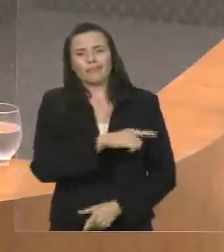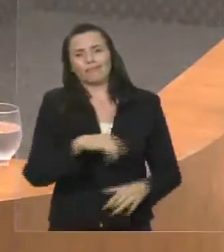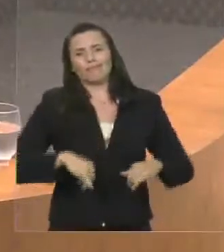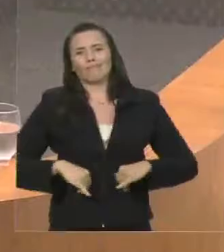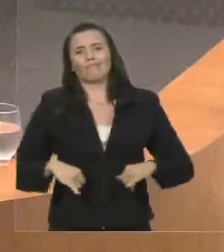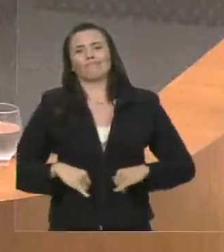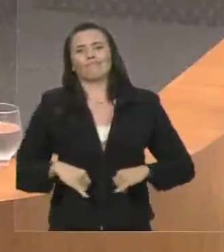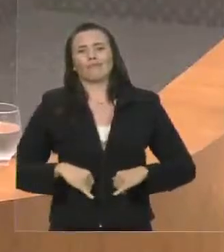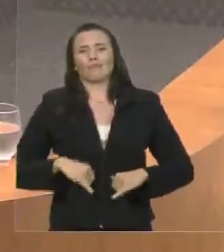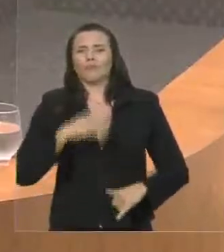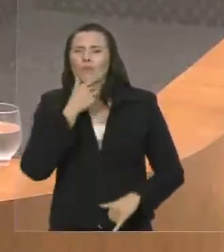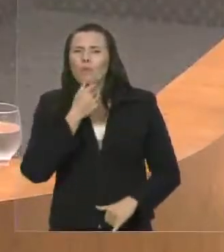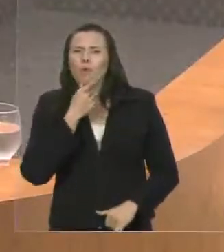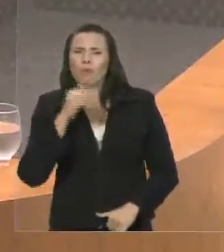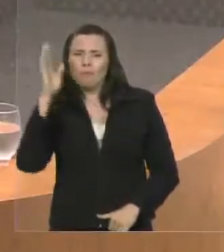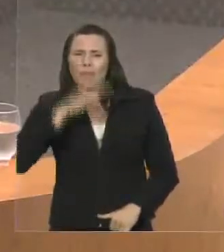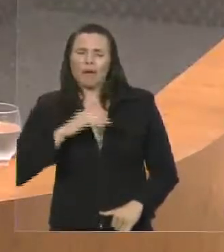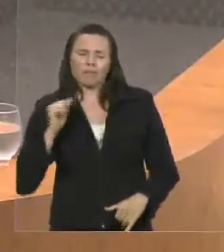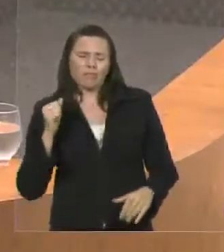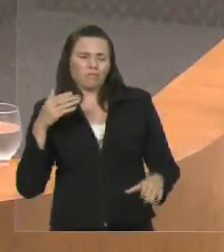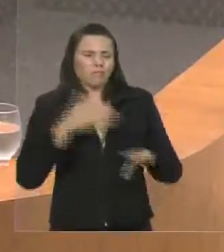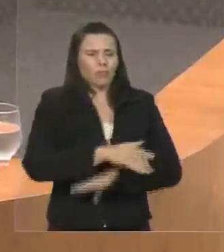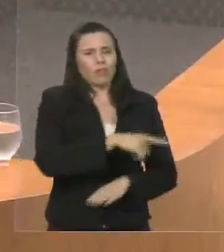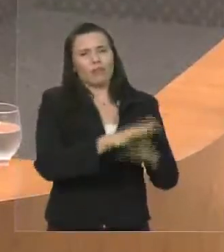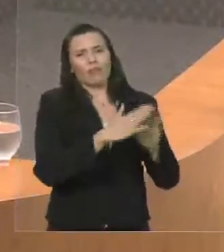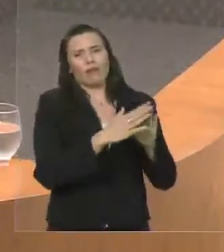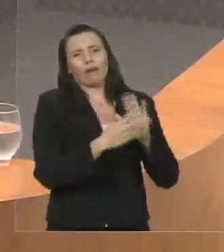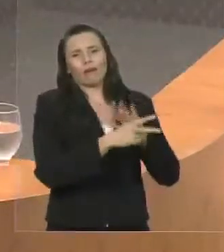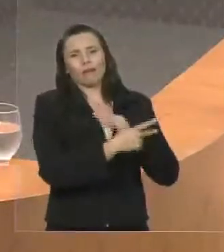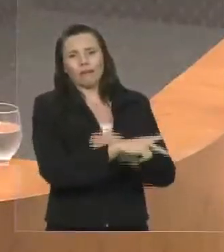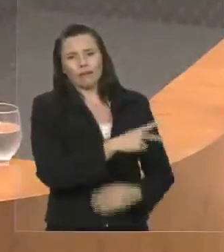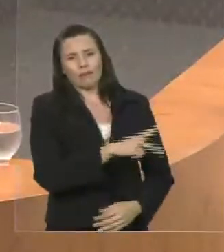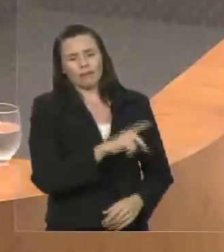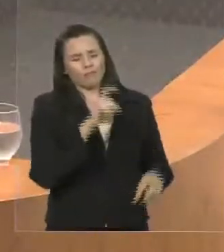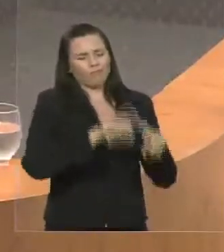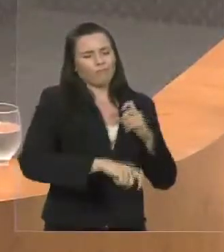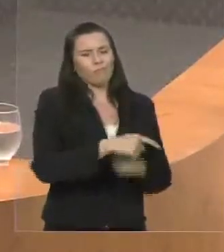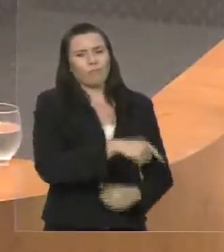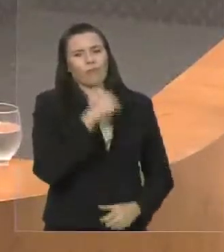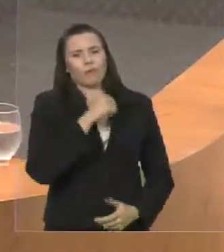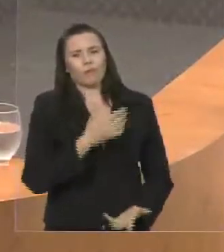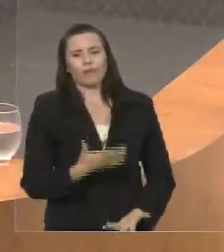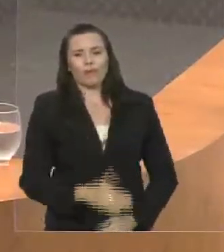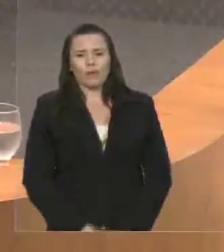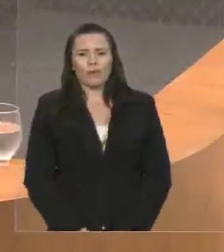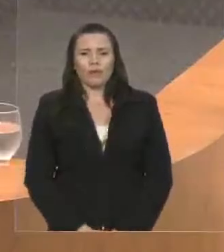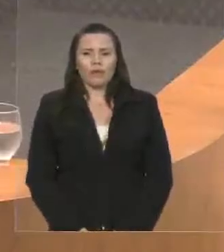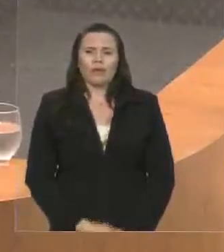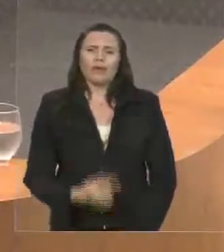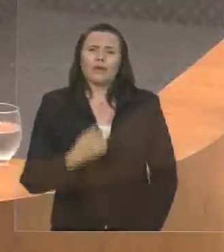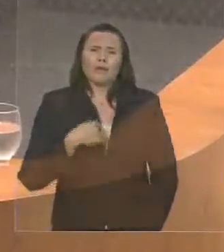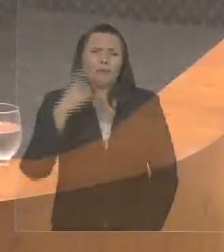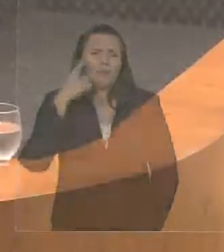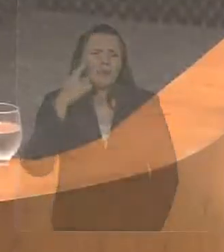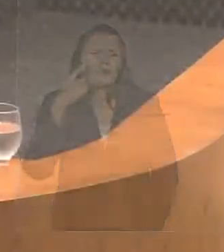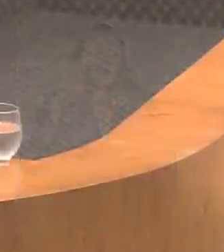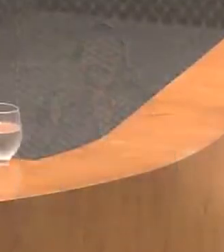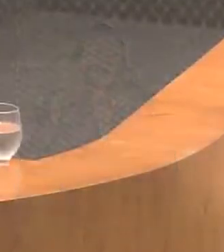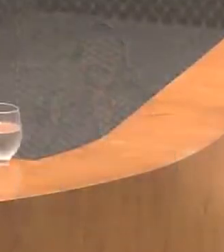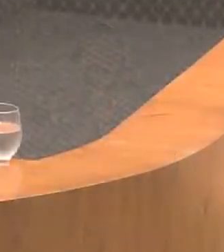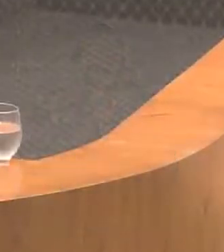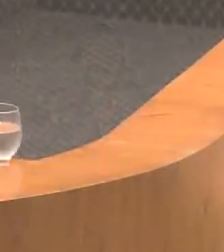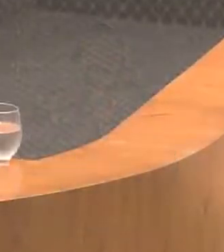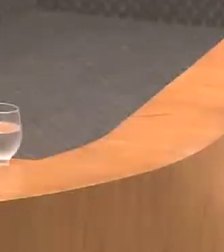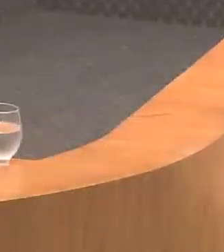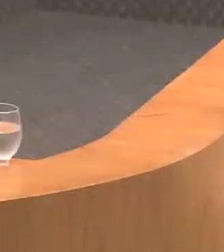principalmente, né, para as mulheres de todas as idades que não têm este preparo, passar por uma situação dessa. E é